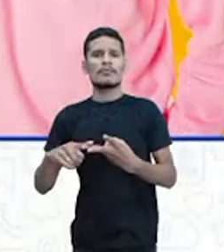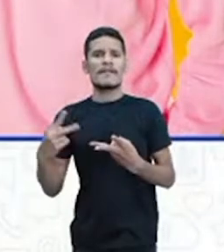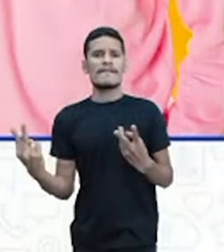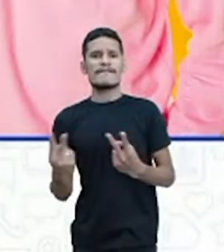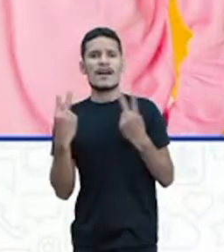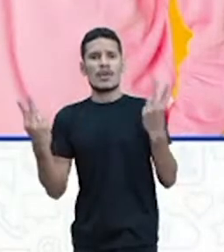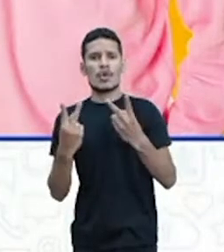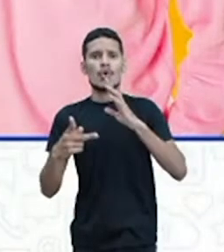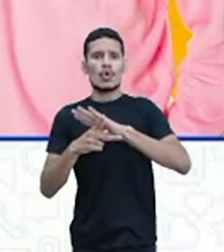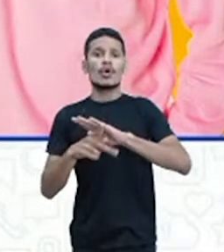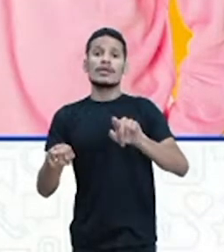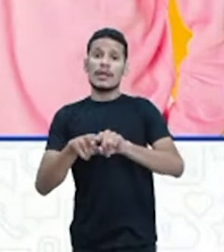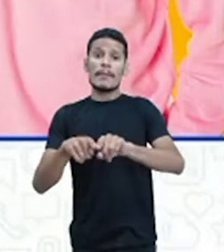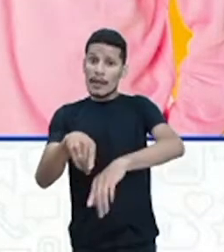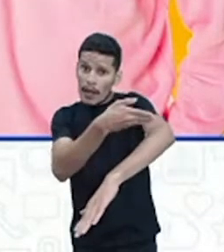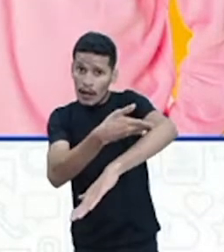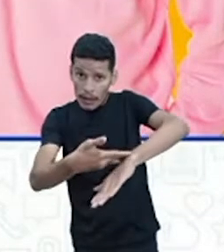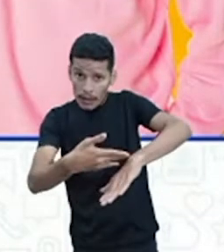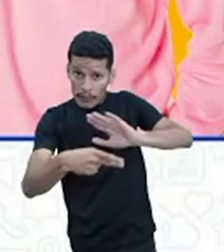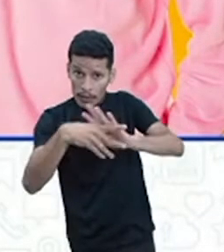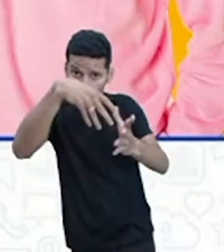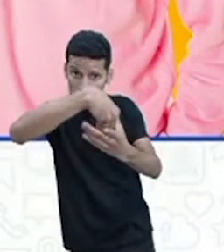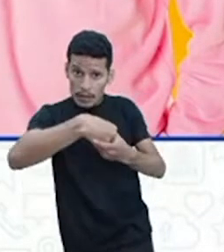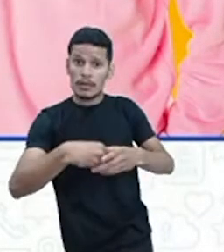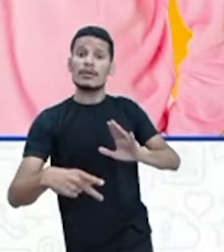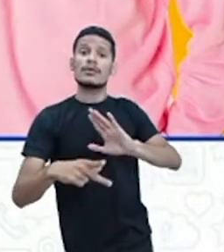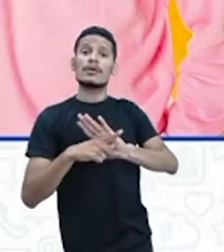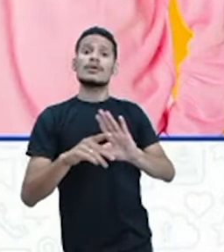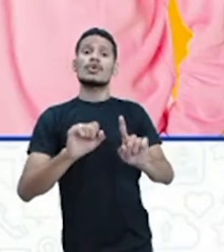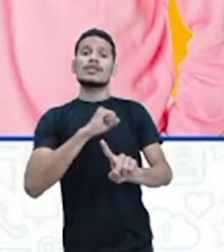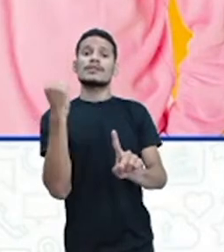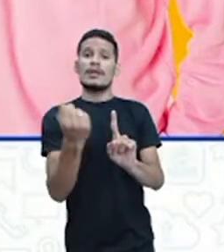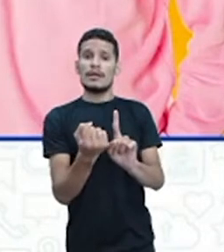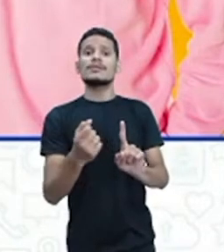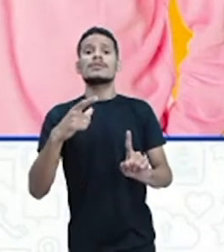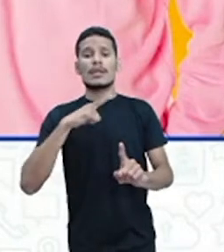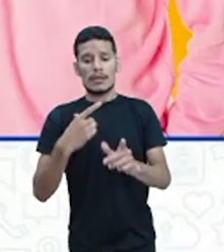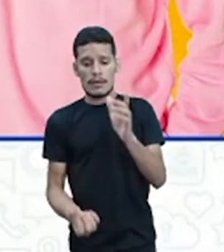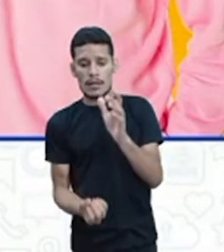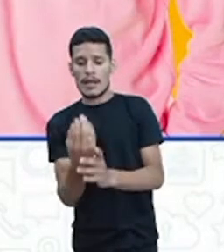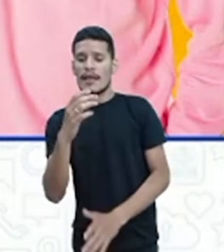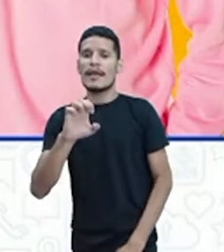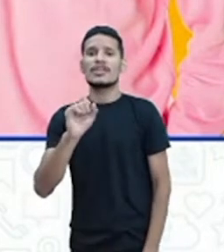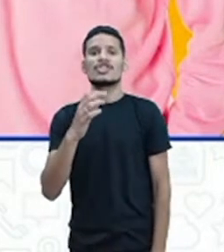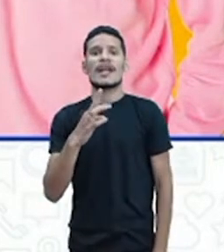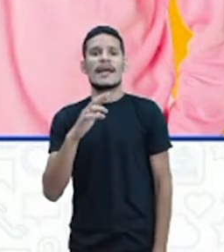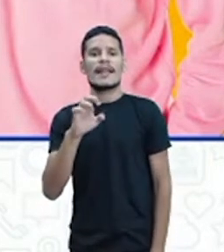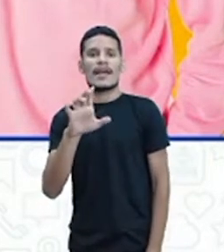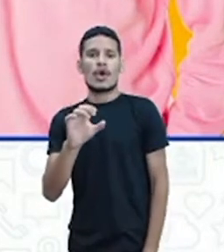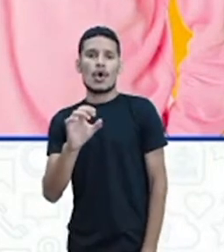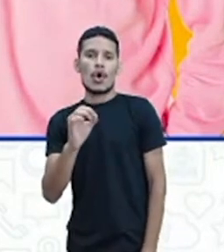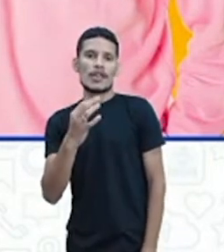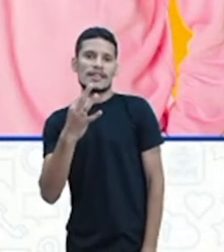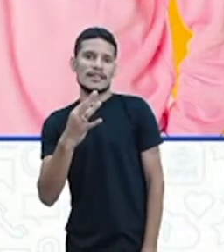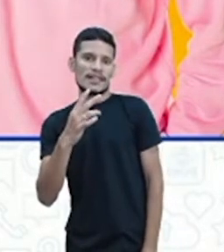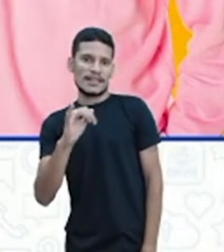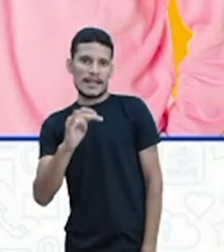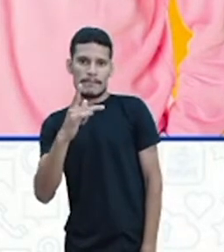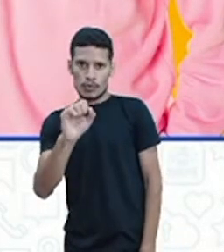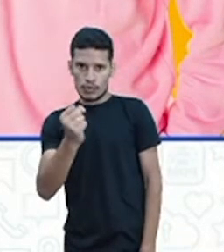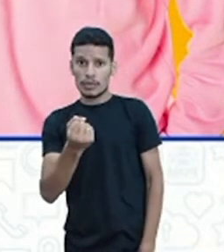de uma sociedade contribuem para a construção de estereótipos. Por isso que, na maioria das vezes, ele atua de